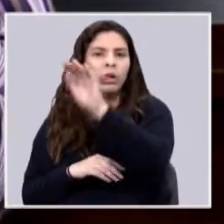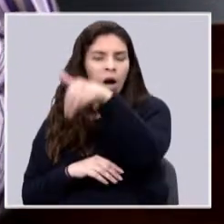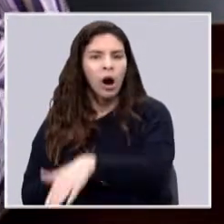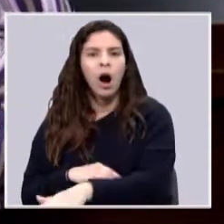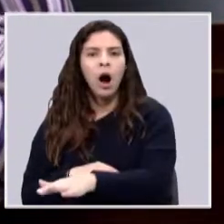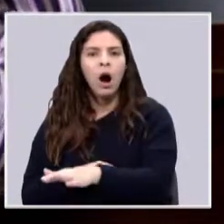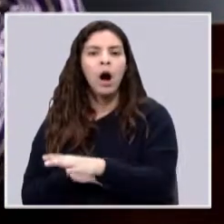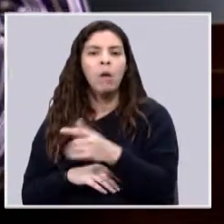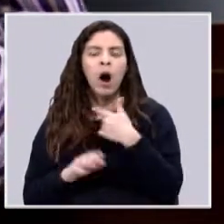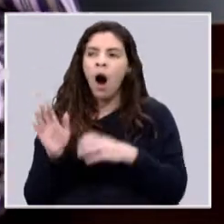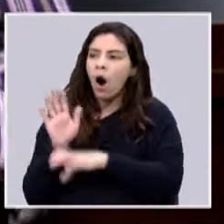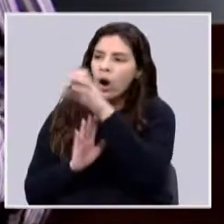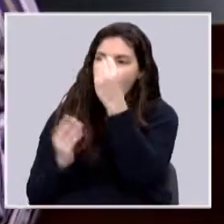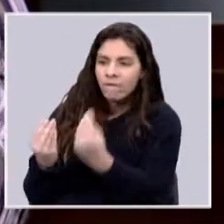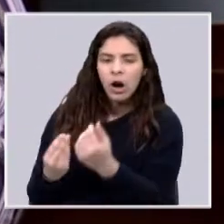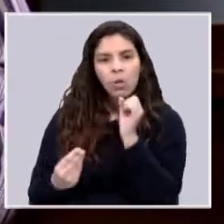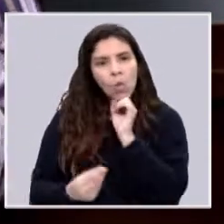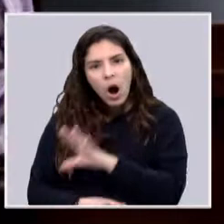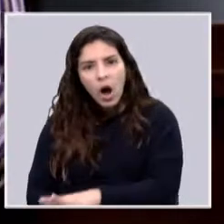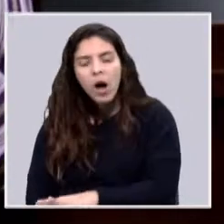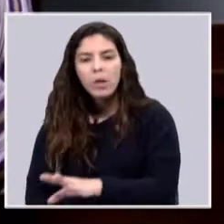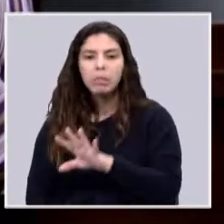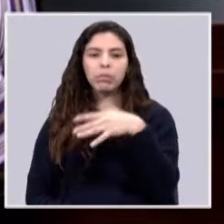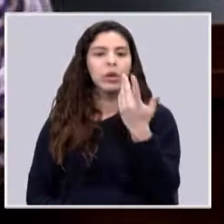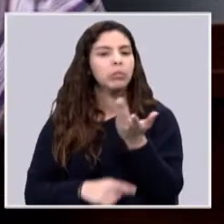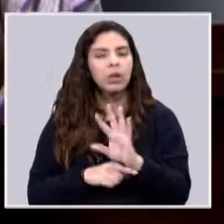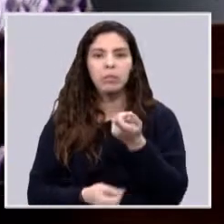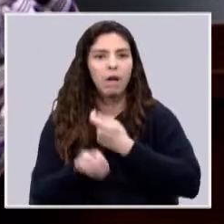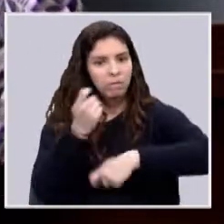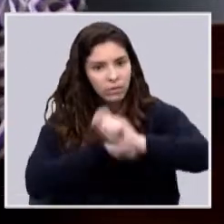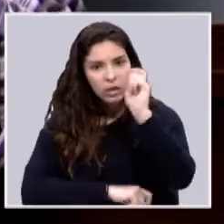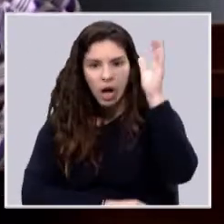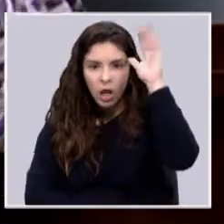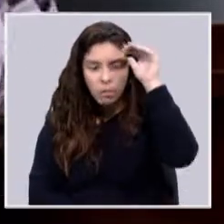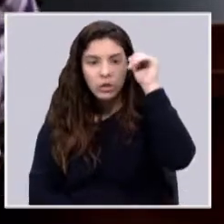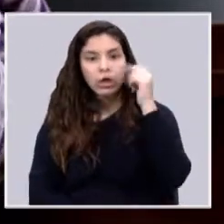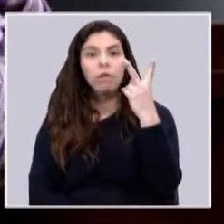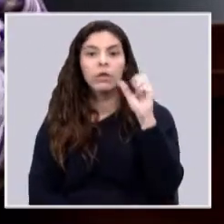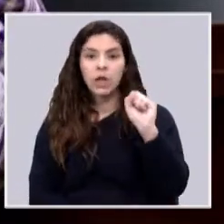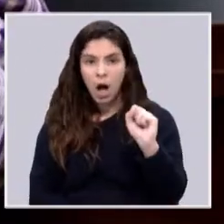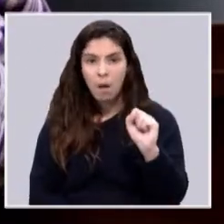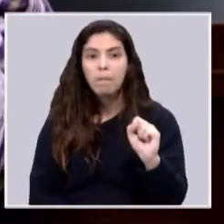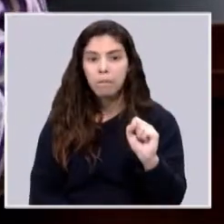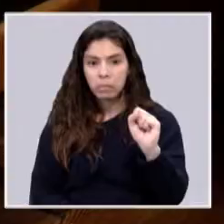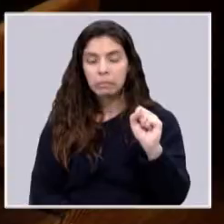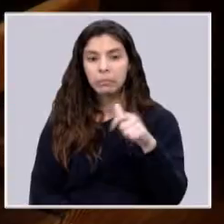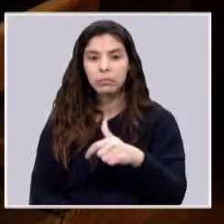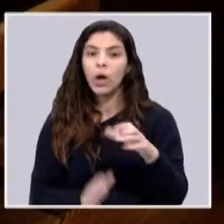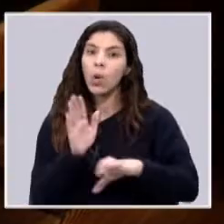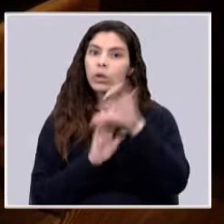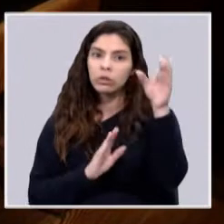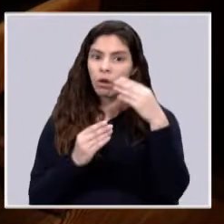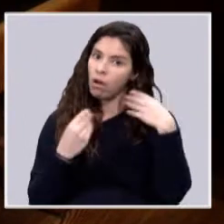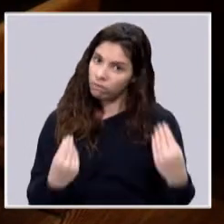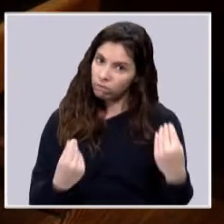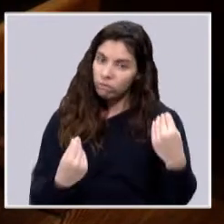irregular, em que os bichos não têm condições mínimas. Por exemplo, vendemos animais aqui ao Aquário Vasco da Gama, que têm